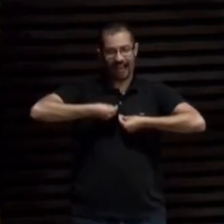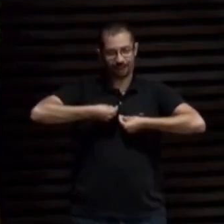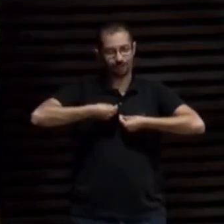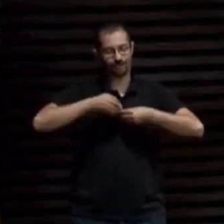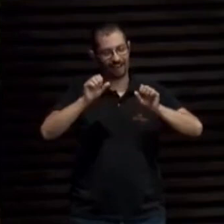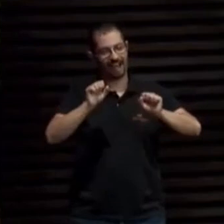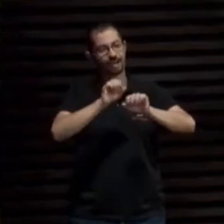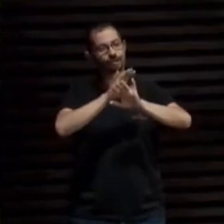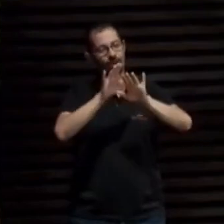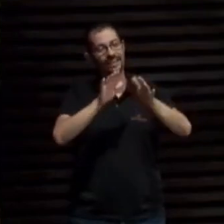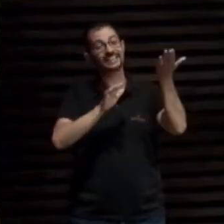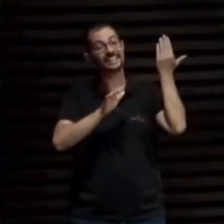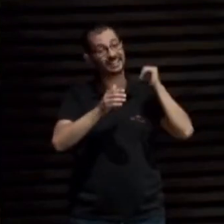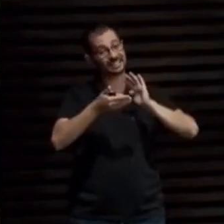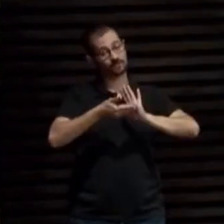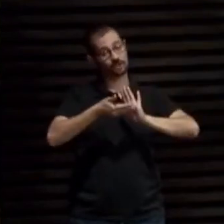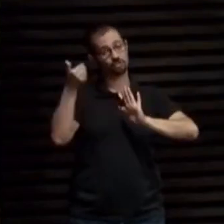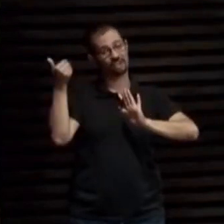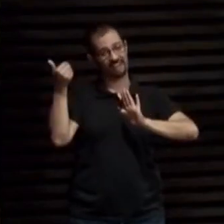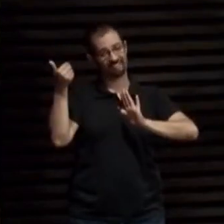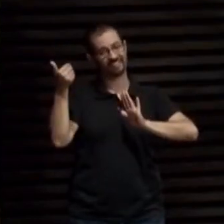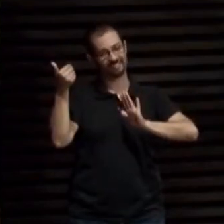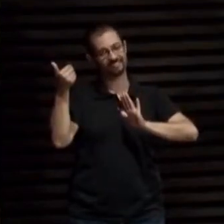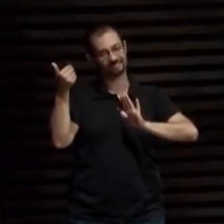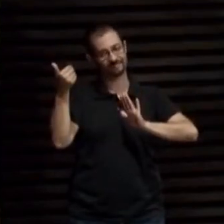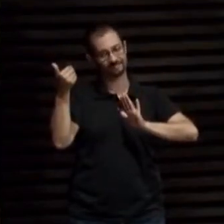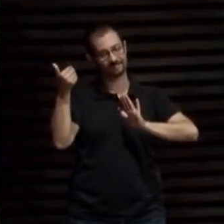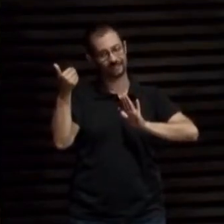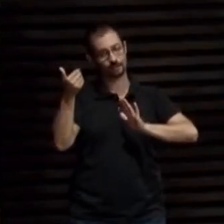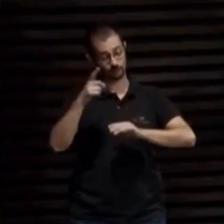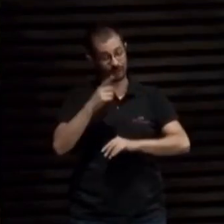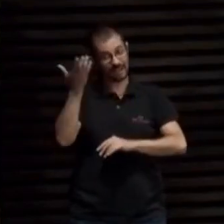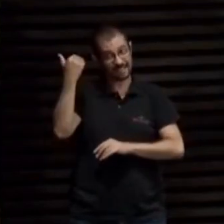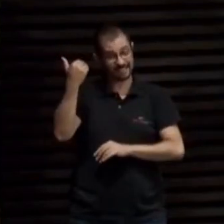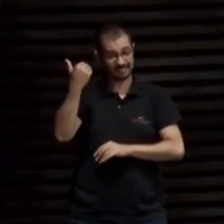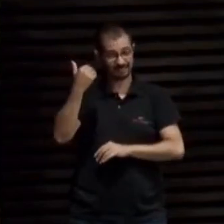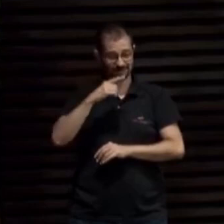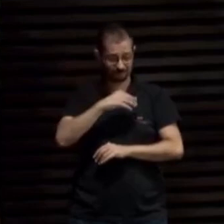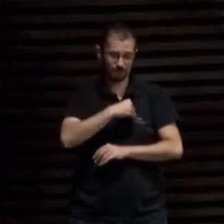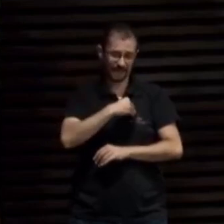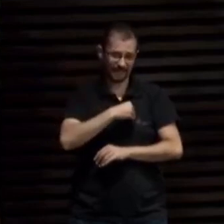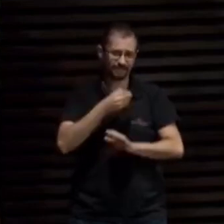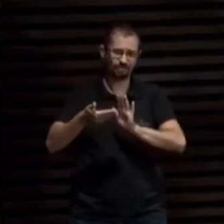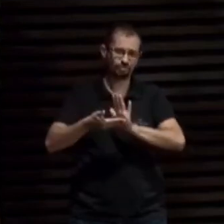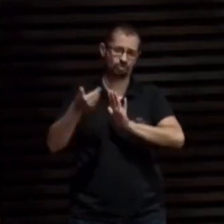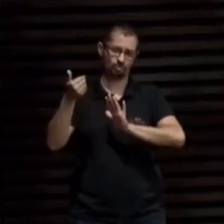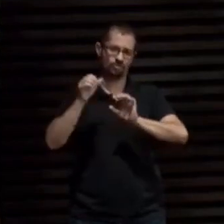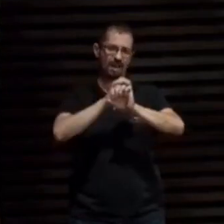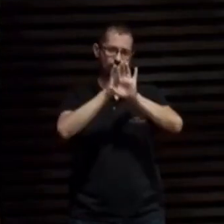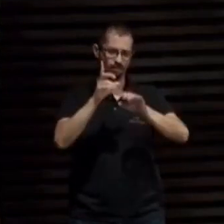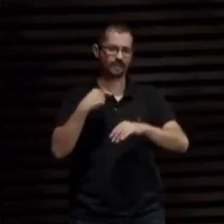foi amputada quando nós caímos no pecado. Isto é